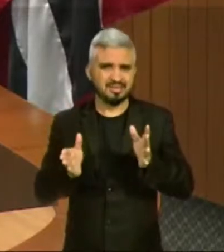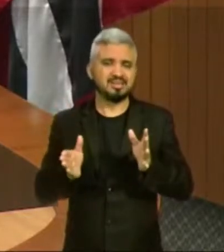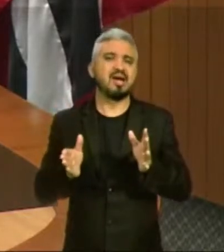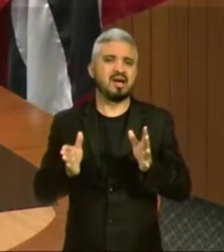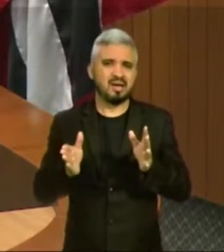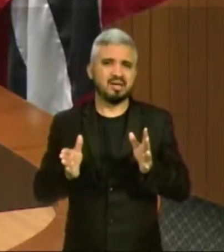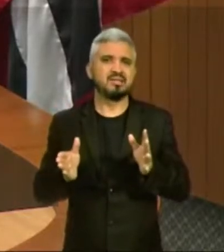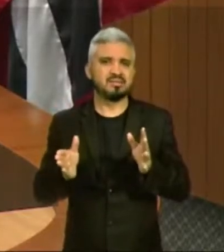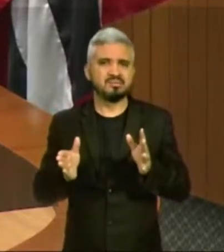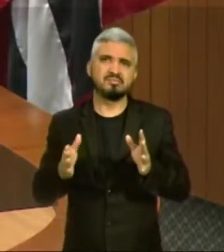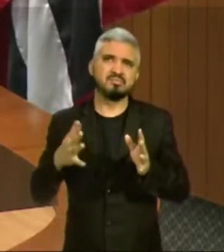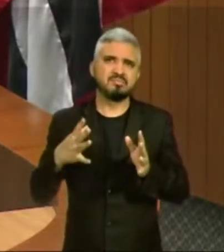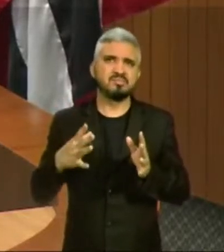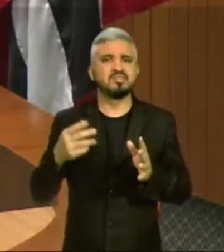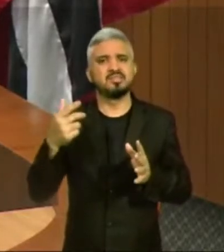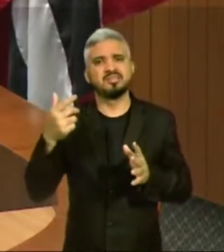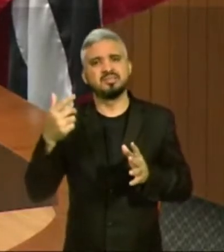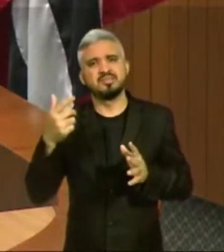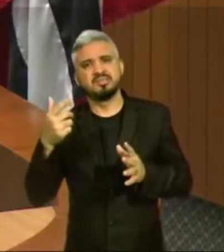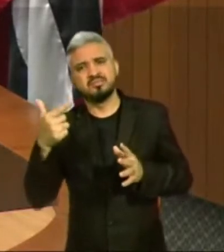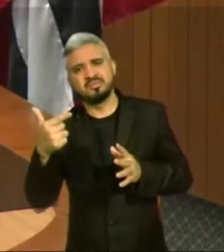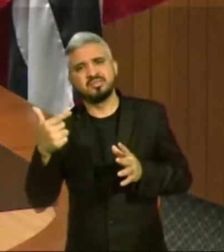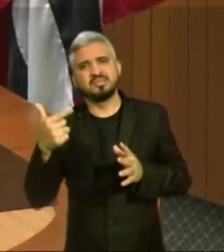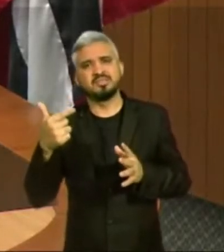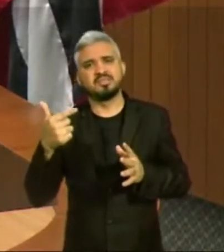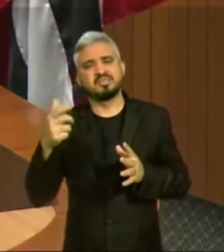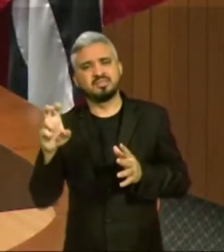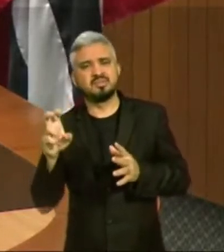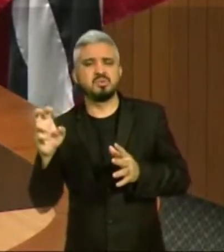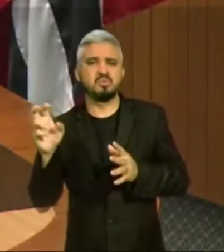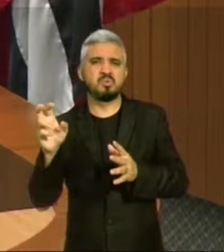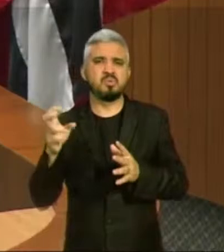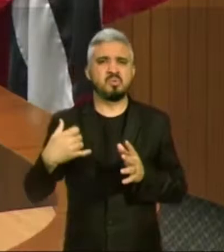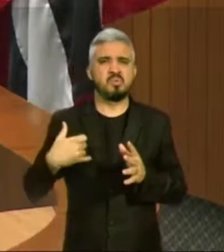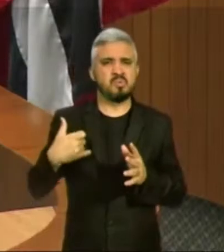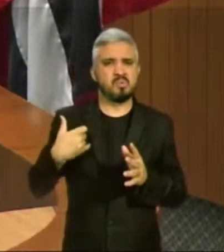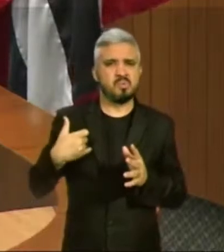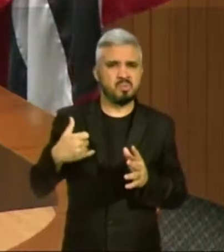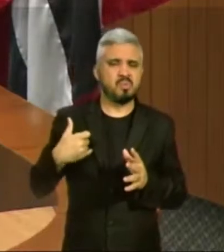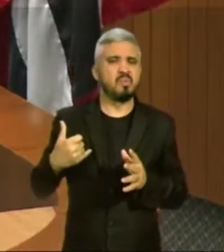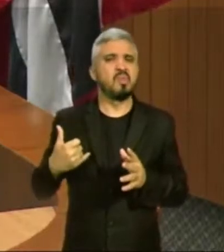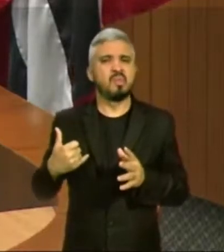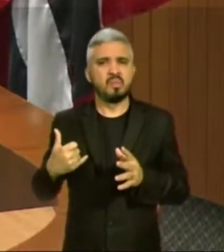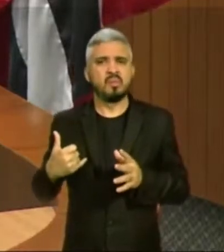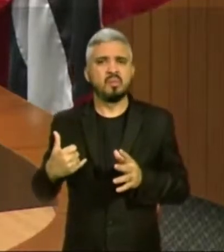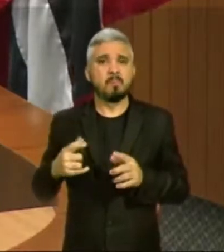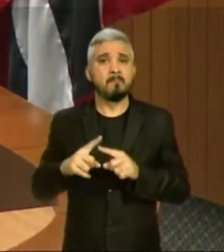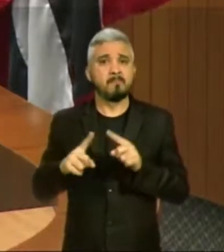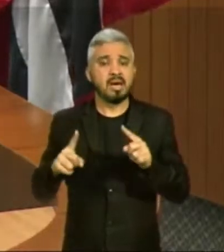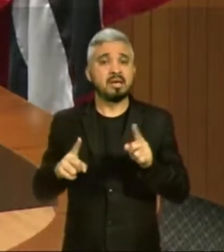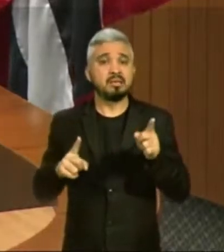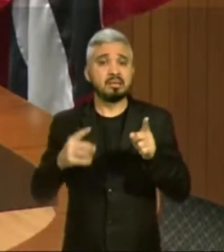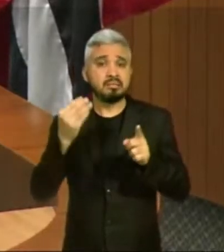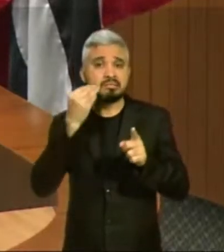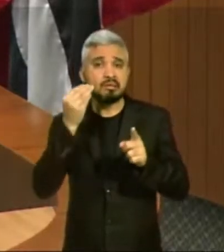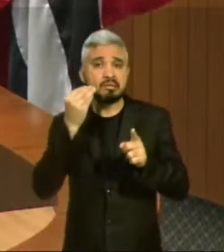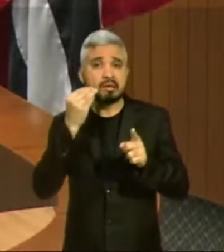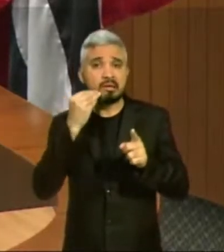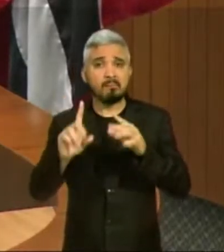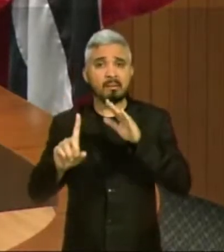ainda tendo que nos deparar com situações que tentam diminuir a posição de uma mulher que consegue